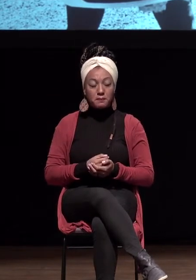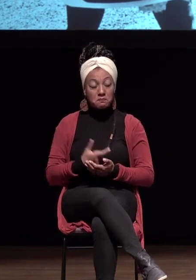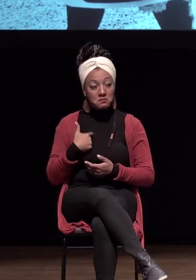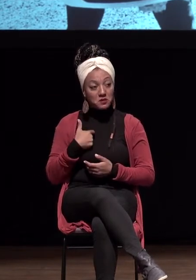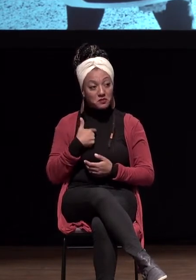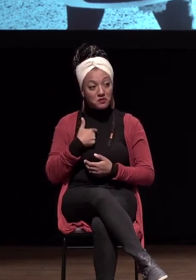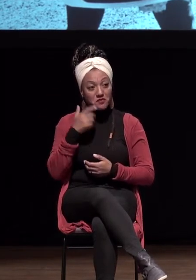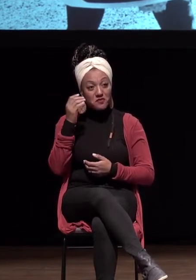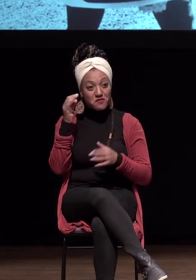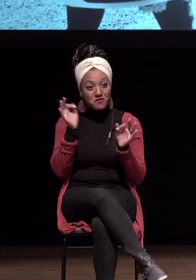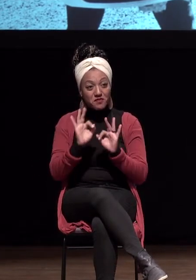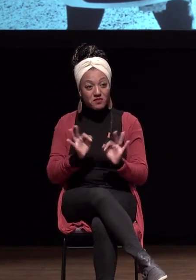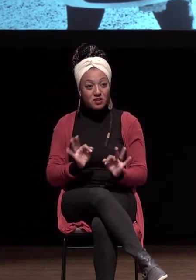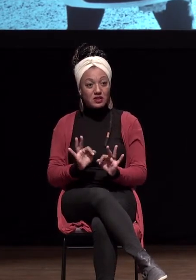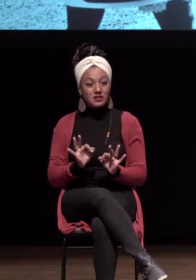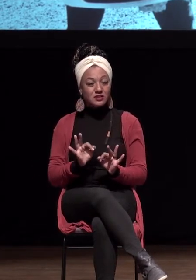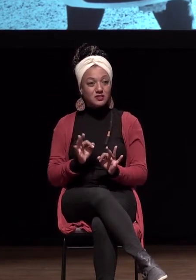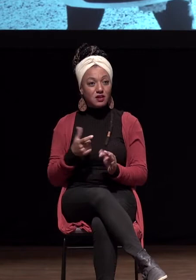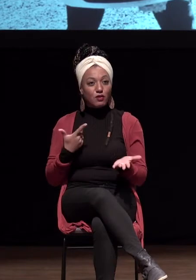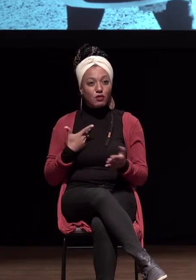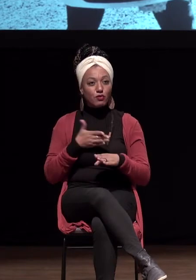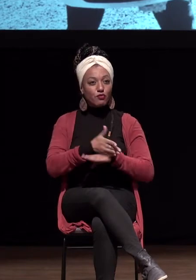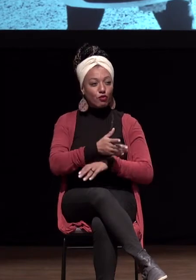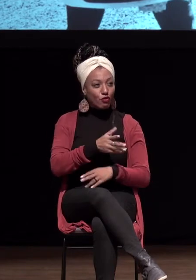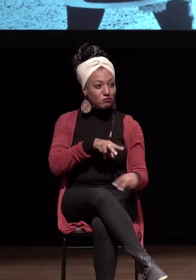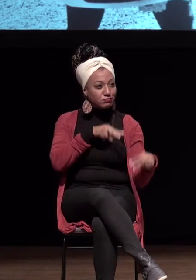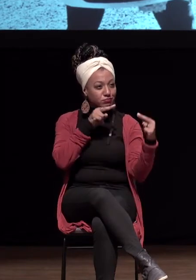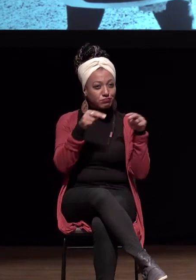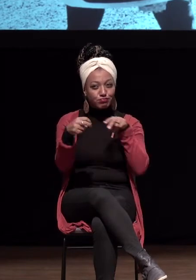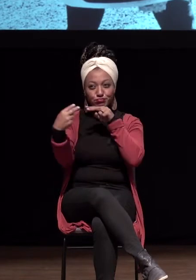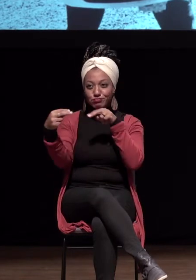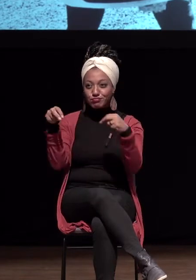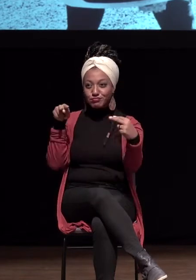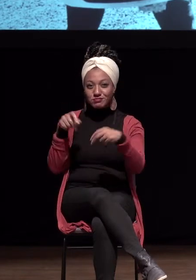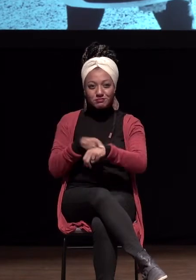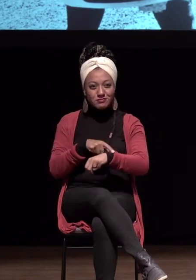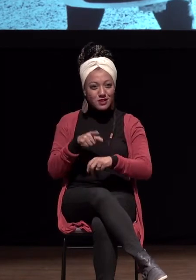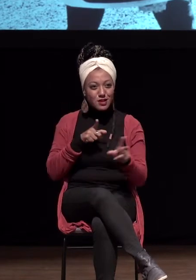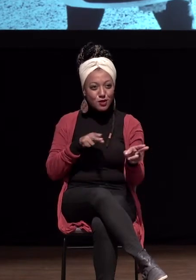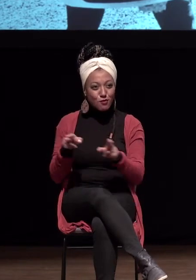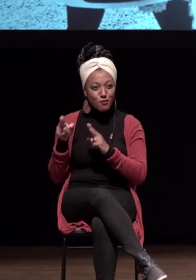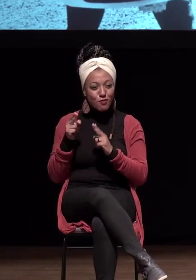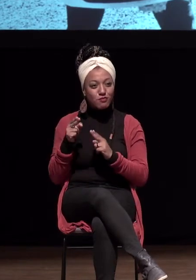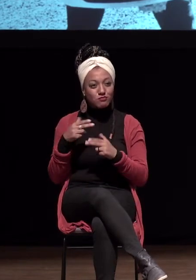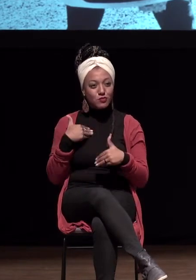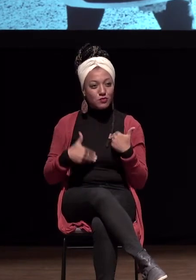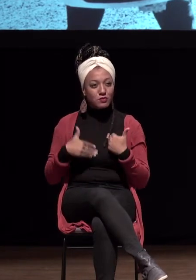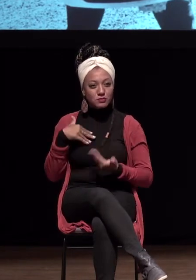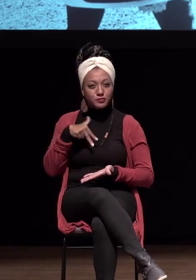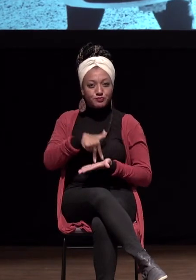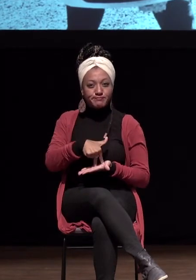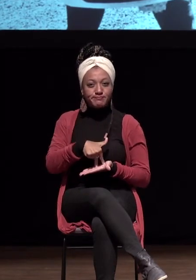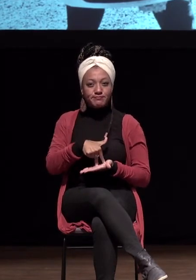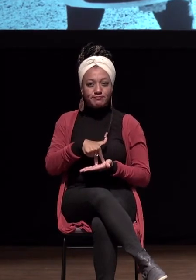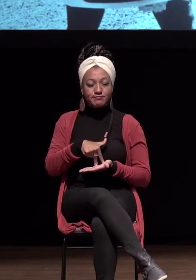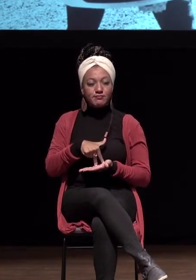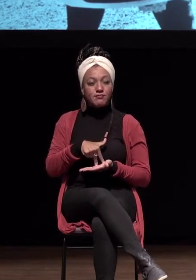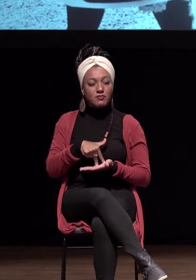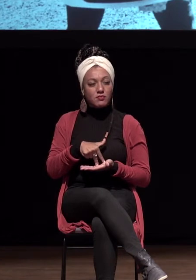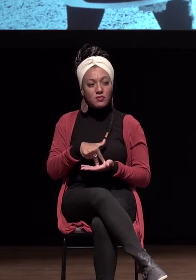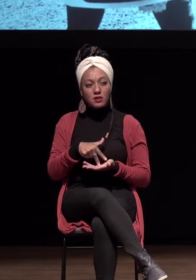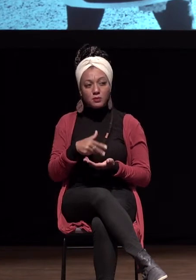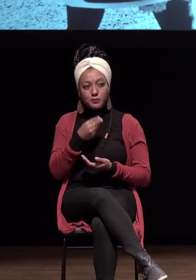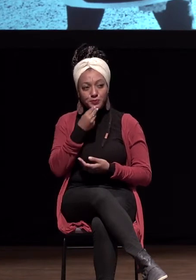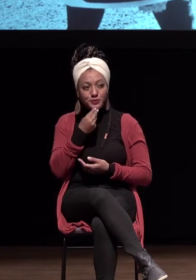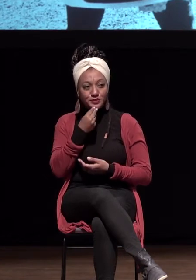ver em todos esses espaços com nossos corpos ativos, tendo